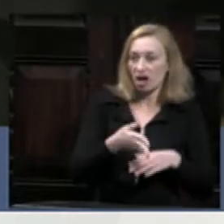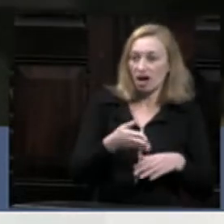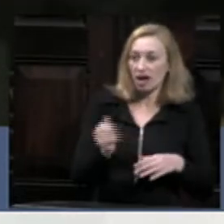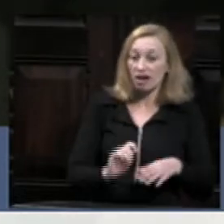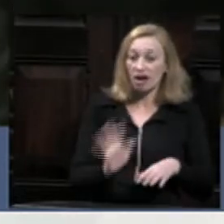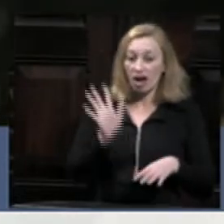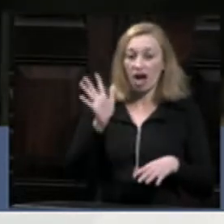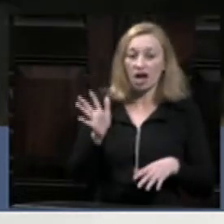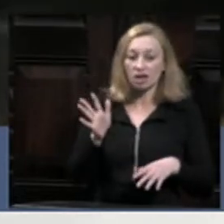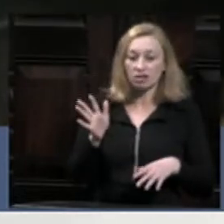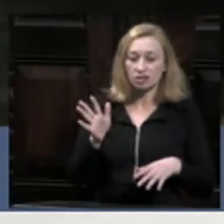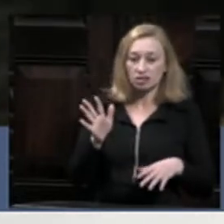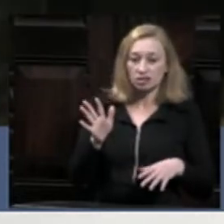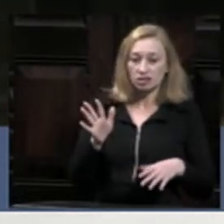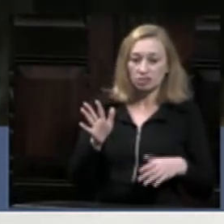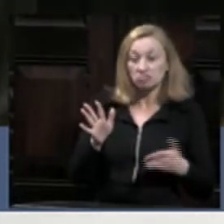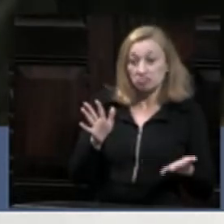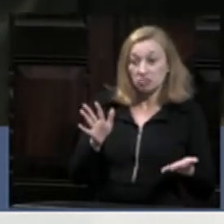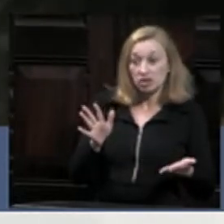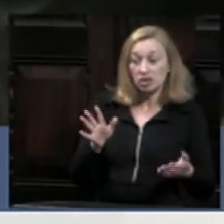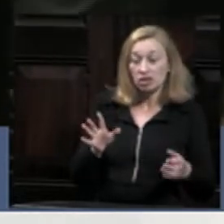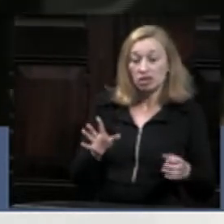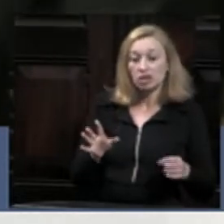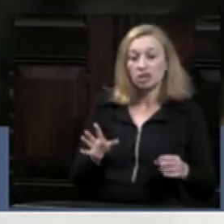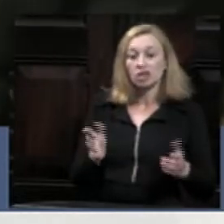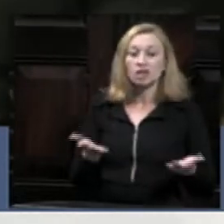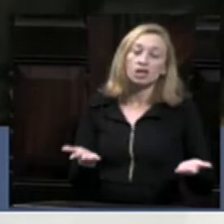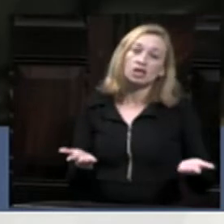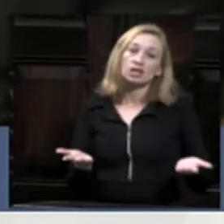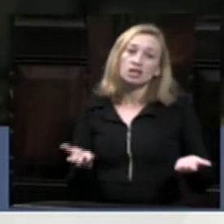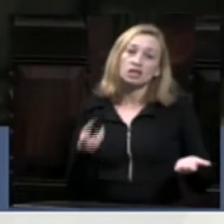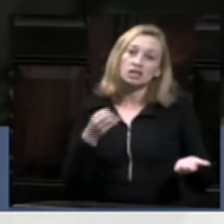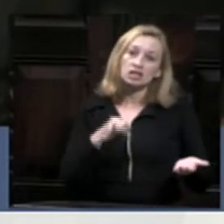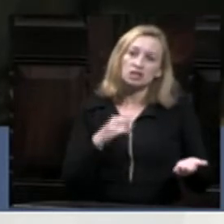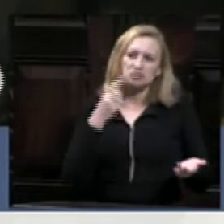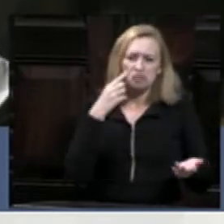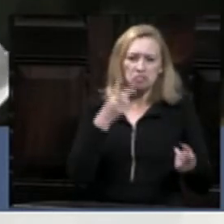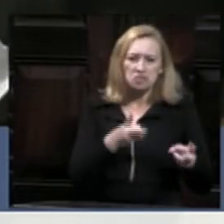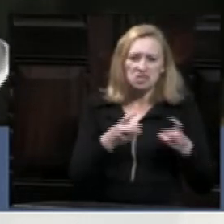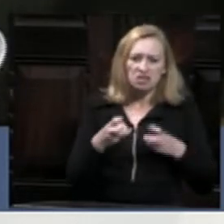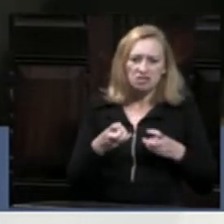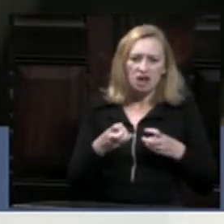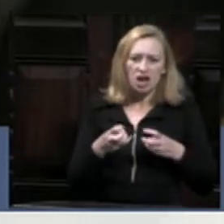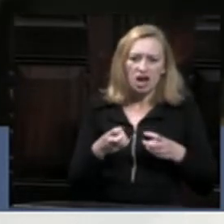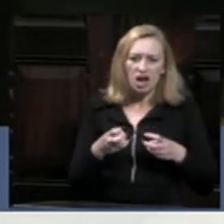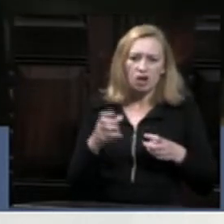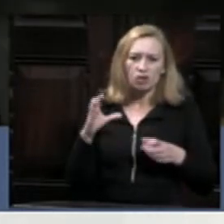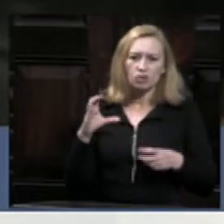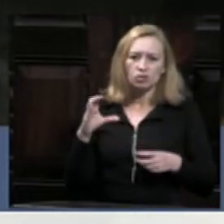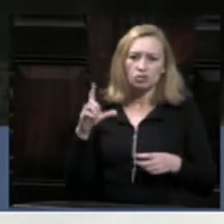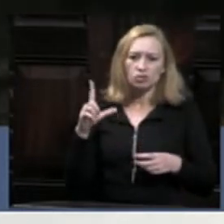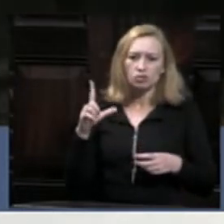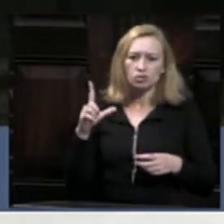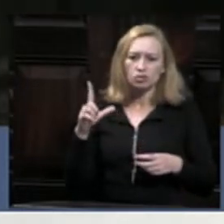Apesar de que os clubes de futebol estão mais ou menos normatizando isso aí,